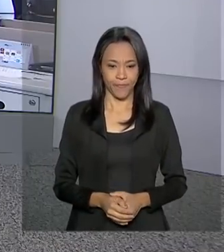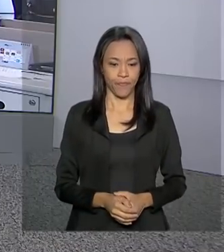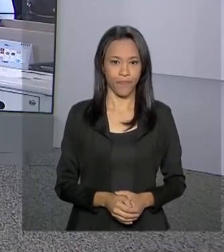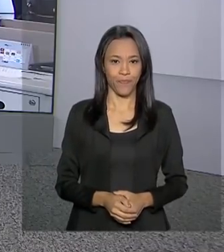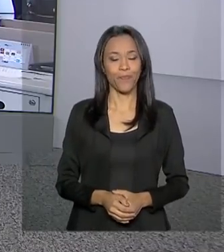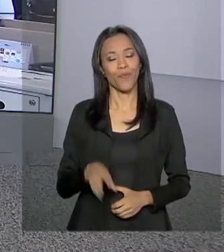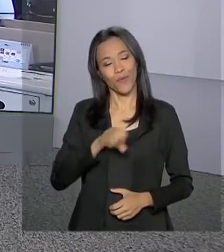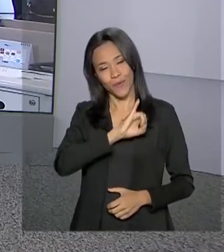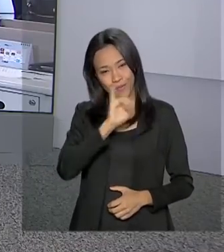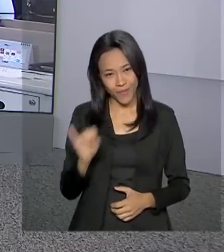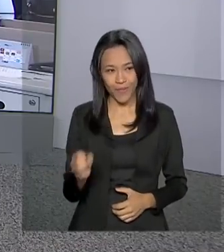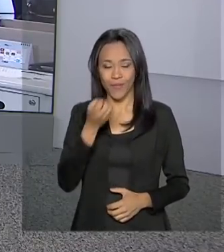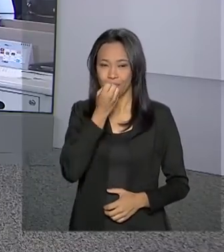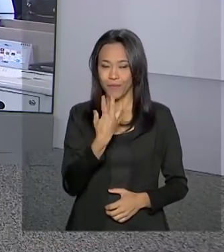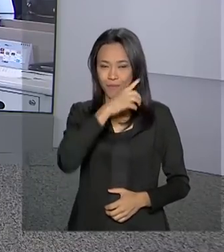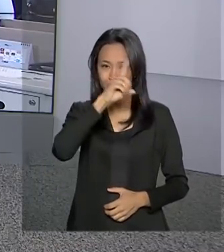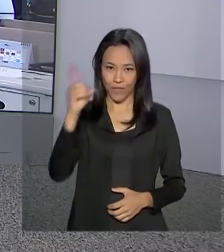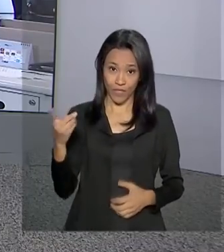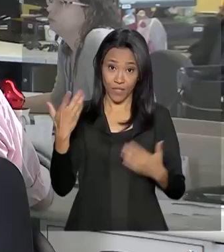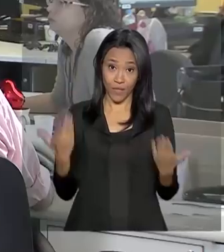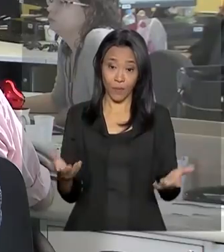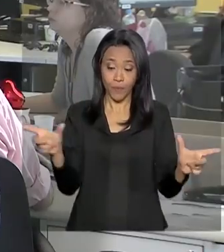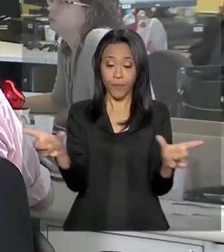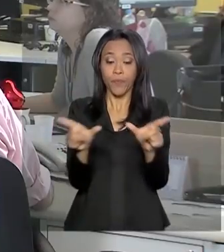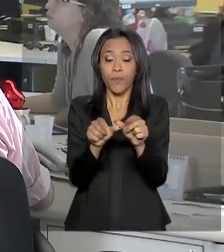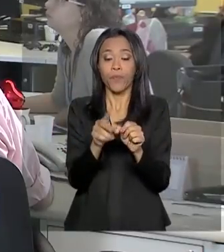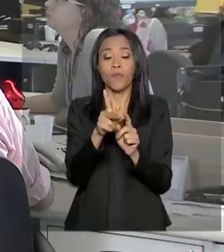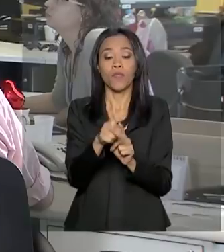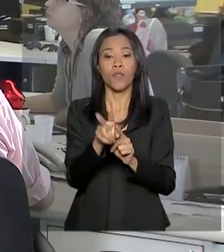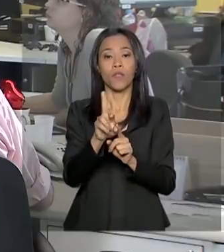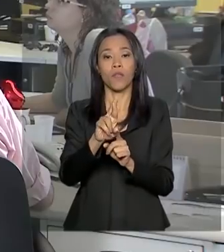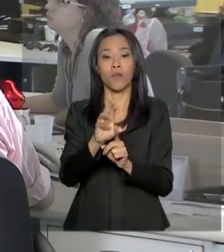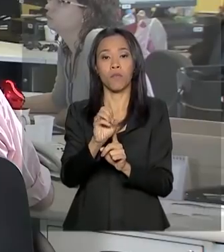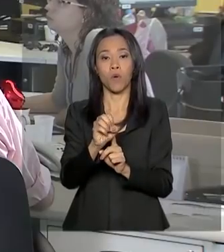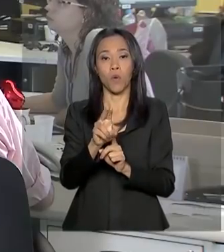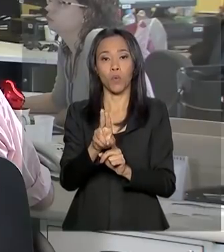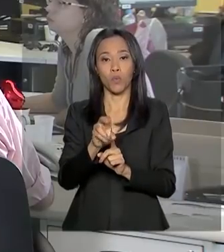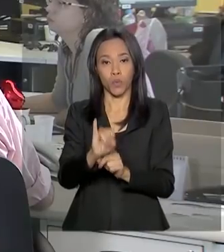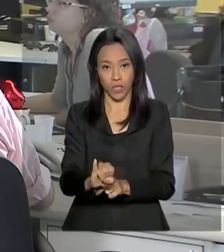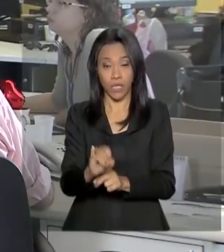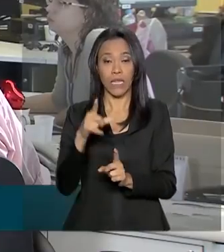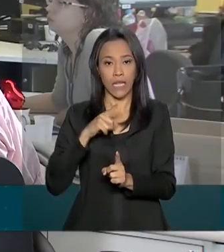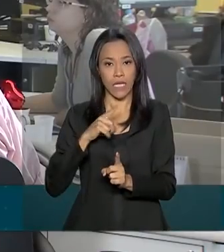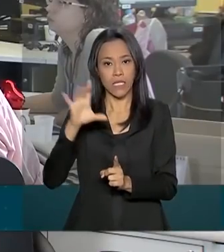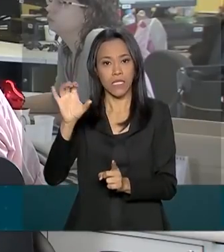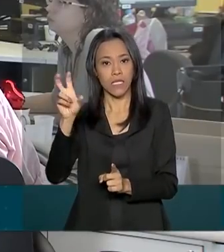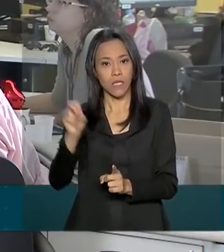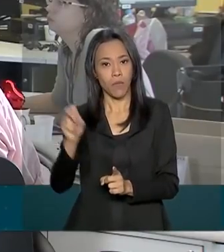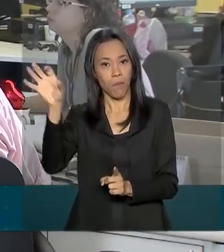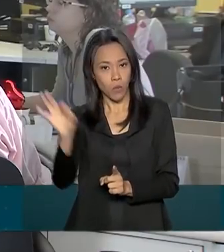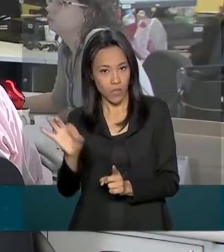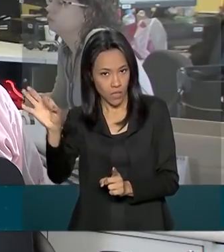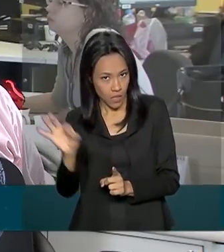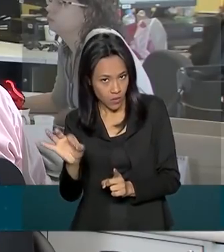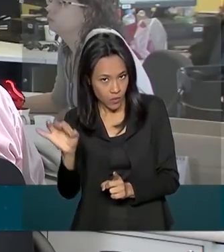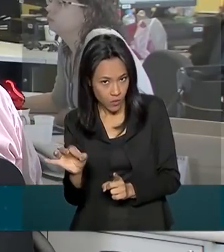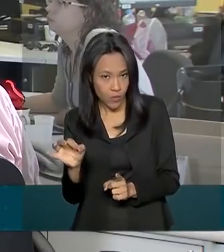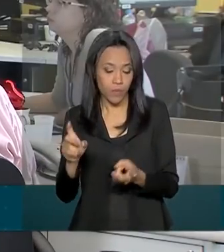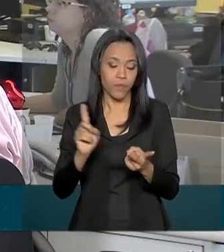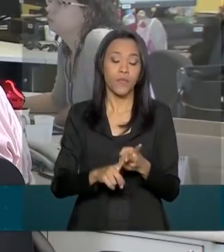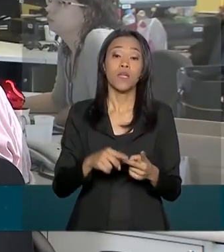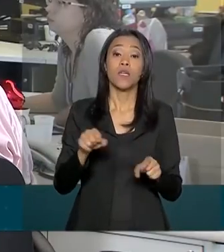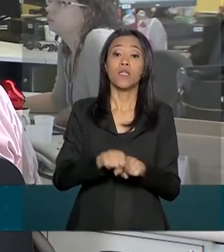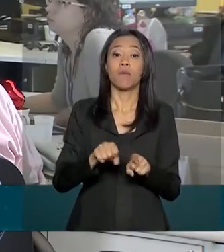Olá, Carla, bom dia. O ProUni oferece bolsas de estudo parciais de 50% do valor da mensalidade e